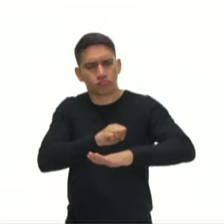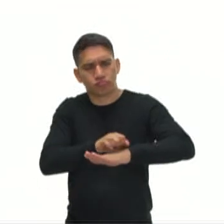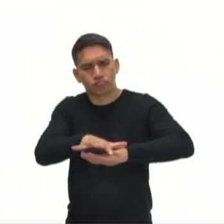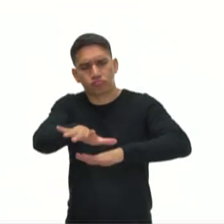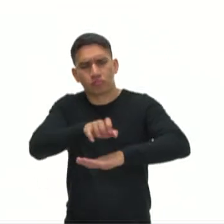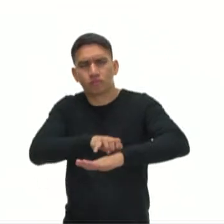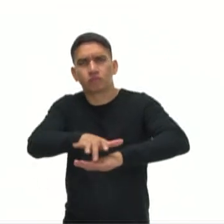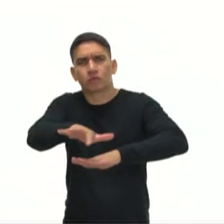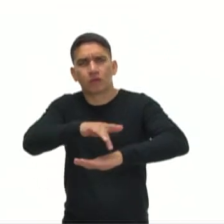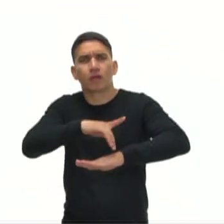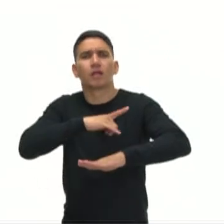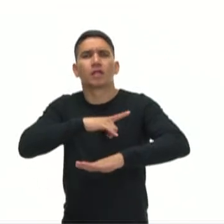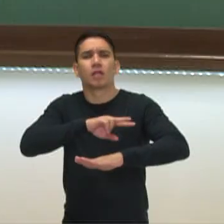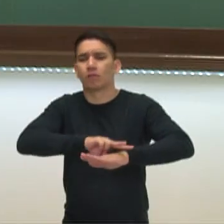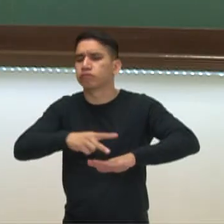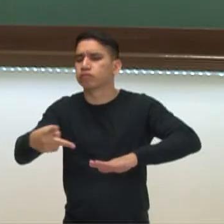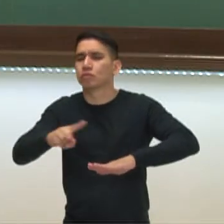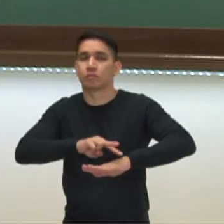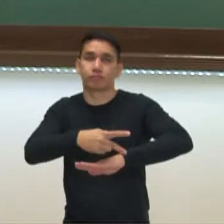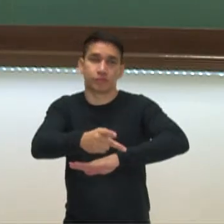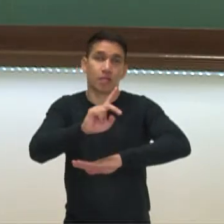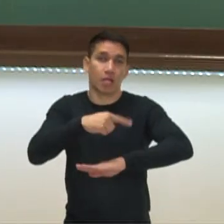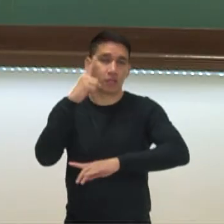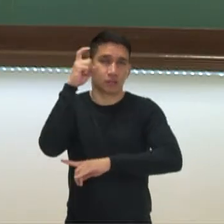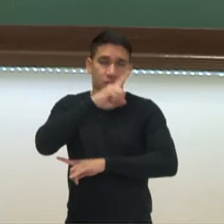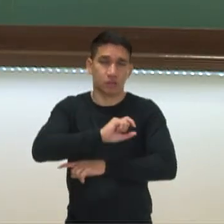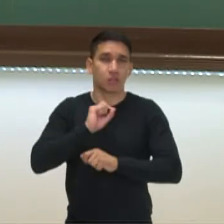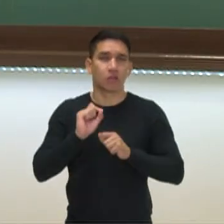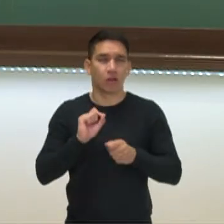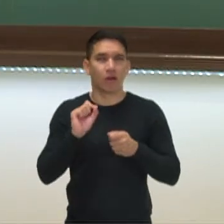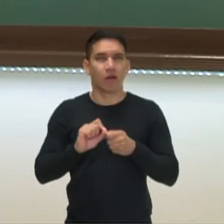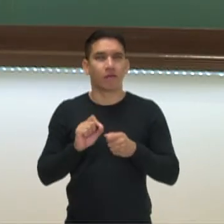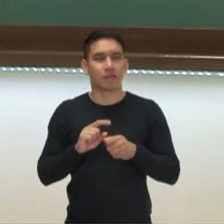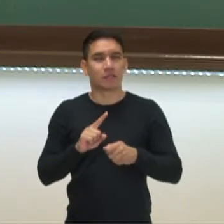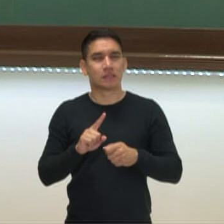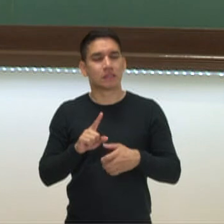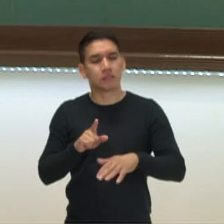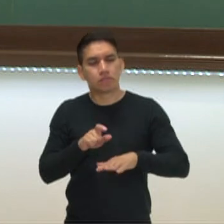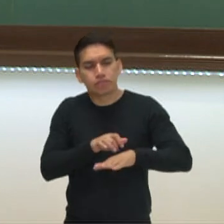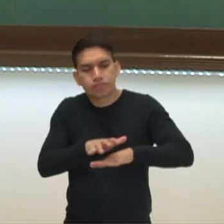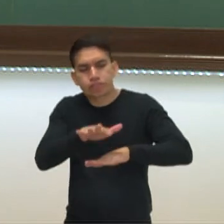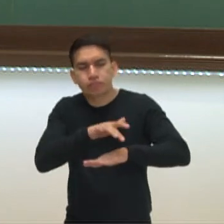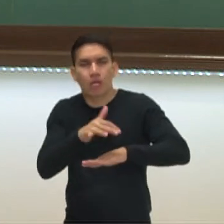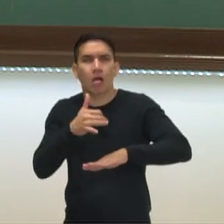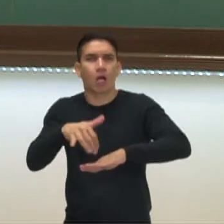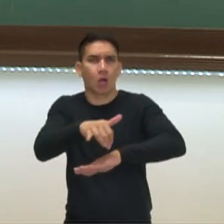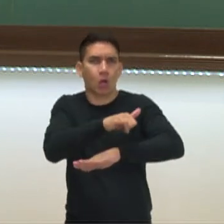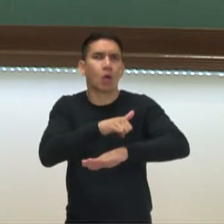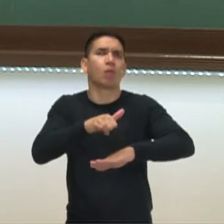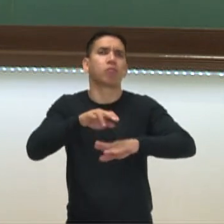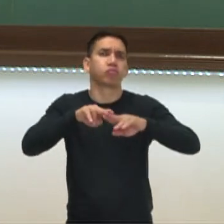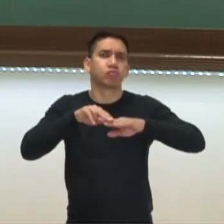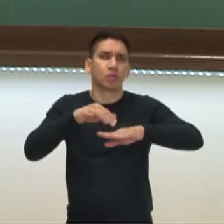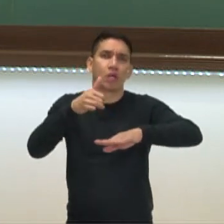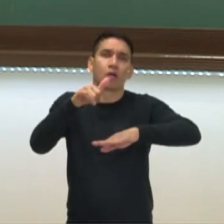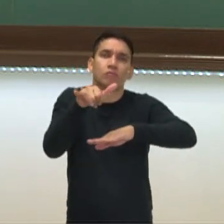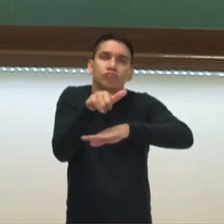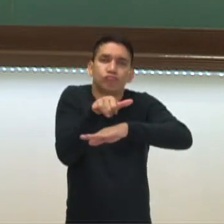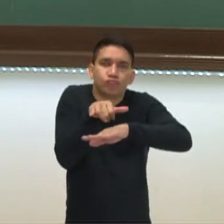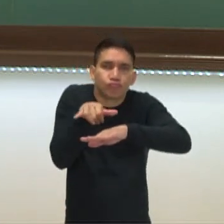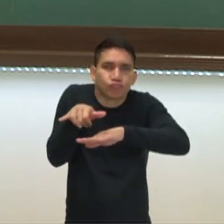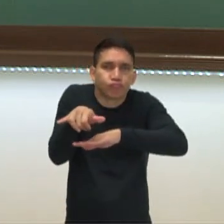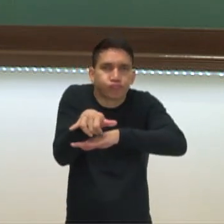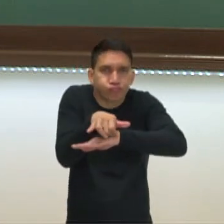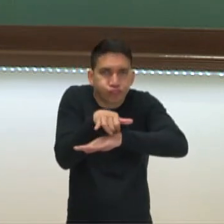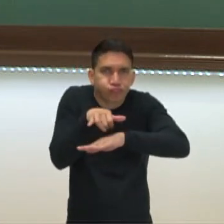elétrica, né? Então, é uma dificuldade para condução elétrica. Então, a a corrente elétrica fica menor, para